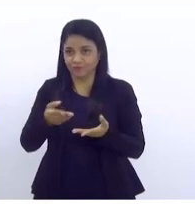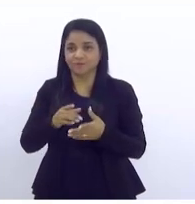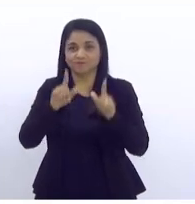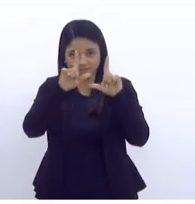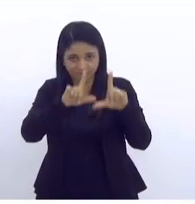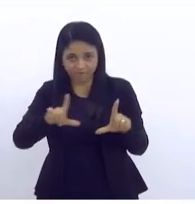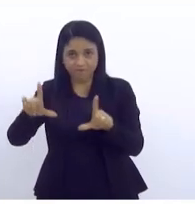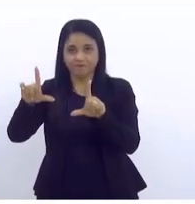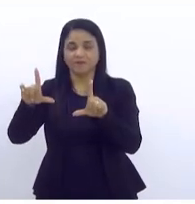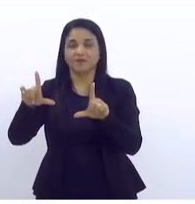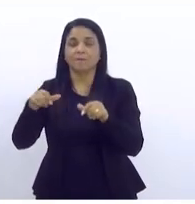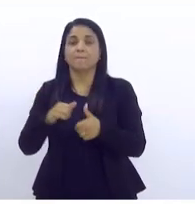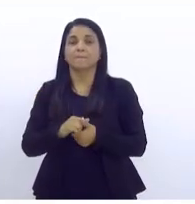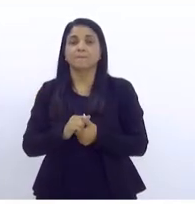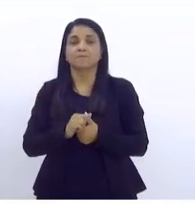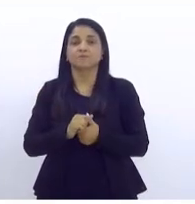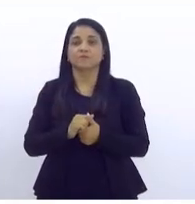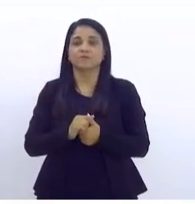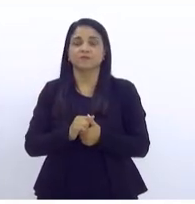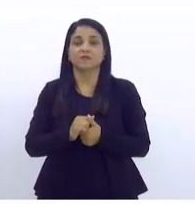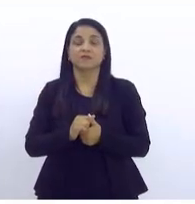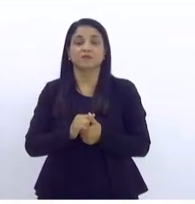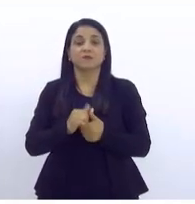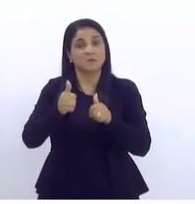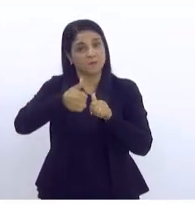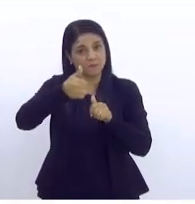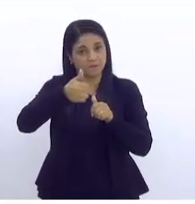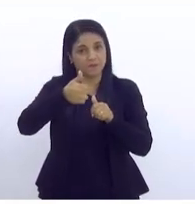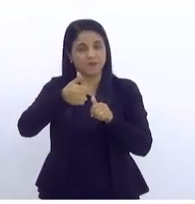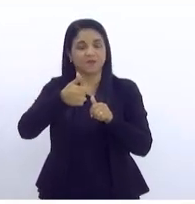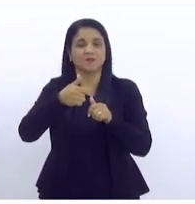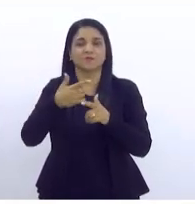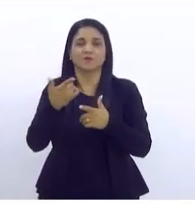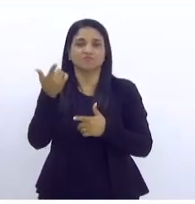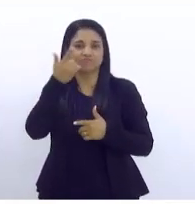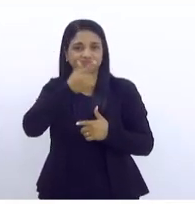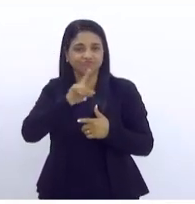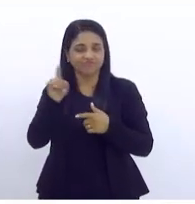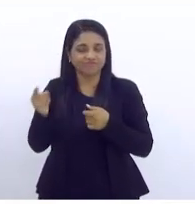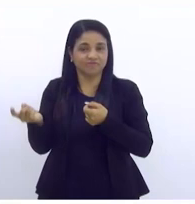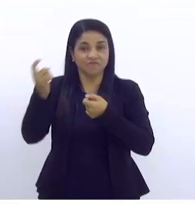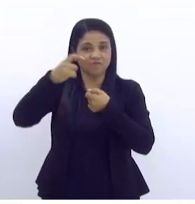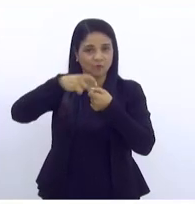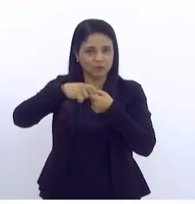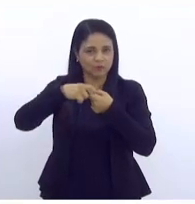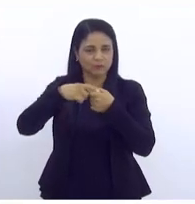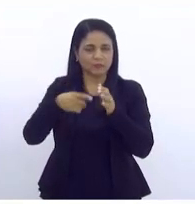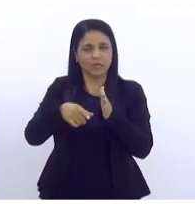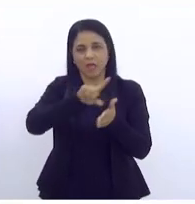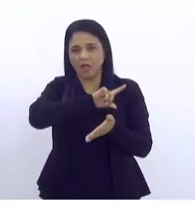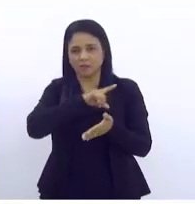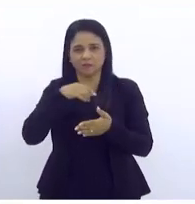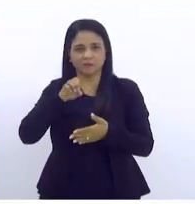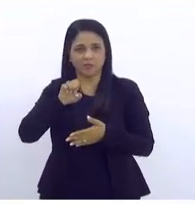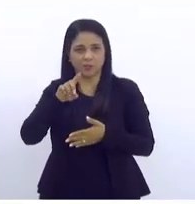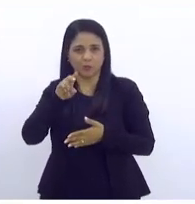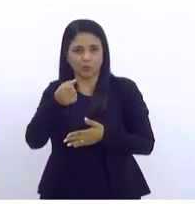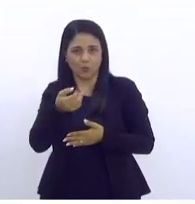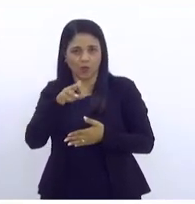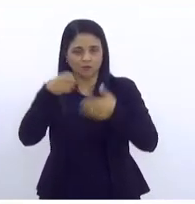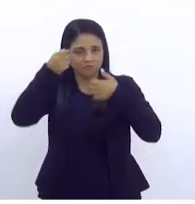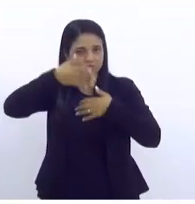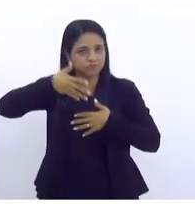eh então na primeira slide né só para recuperar um pouco que o Eduardo já tinha falado né nessa questão do direito humano água